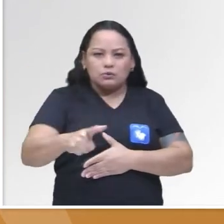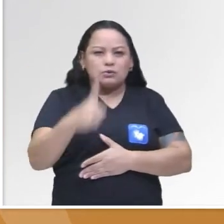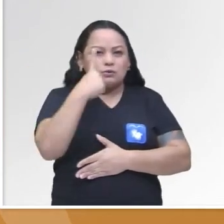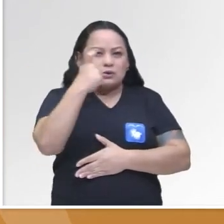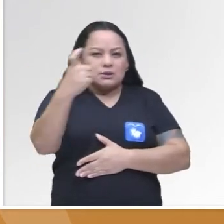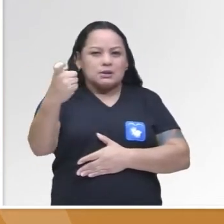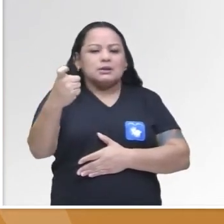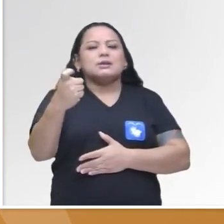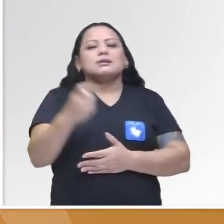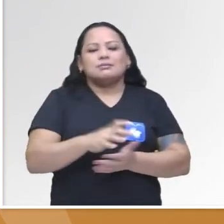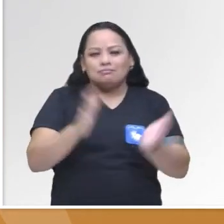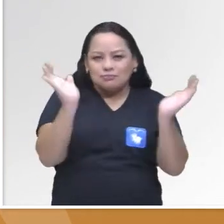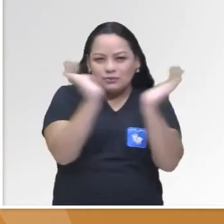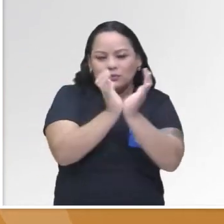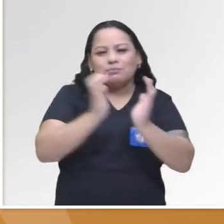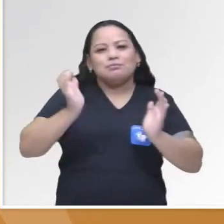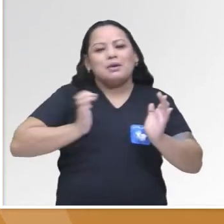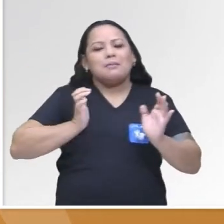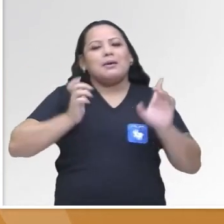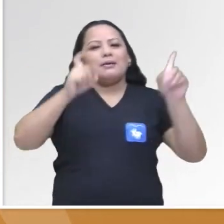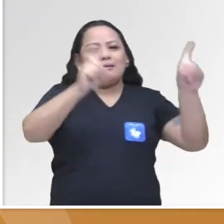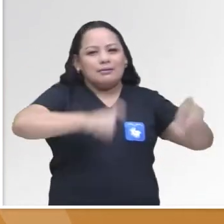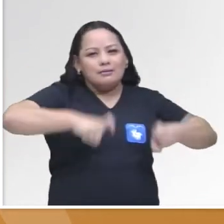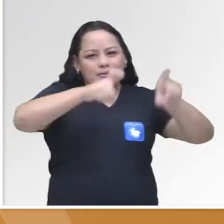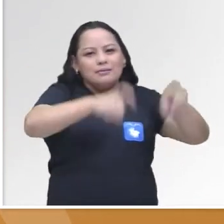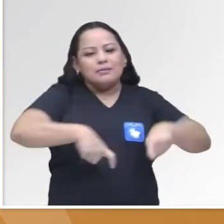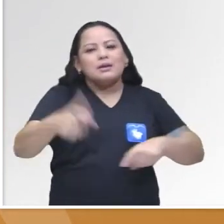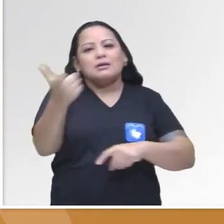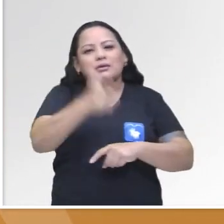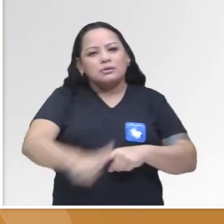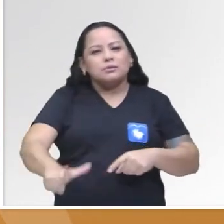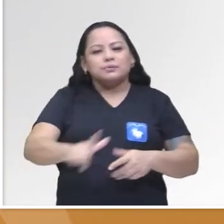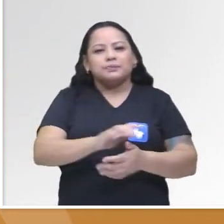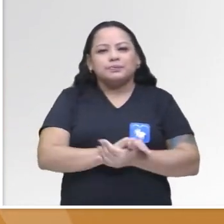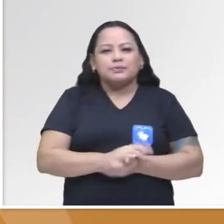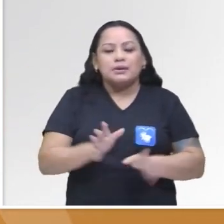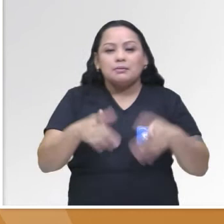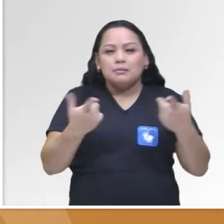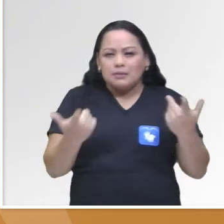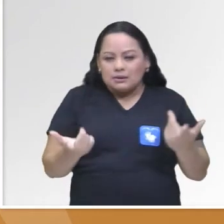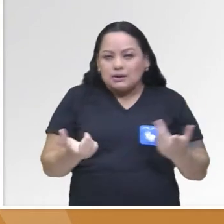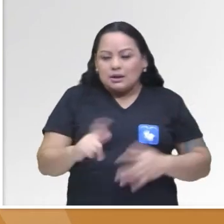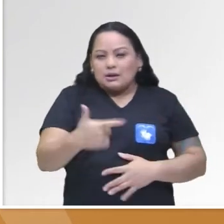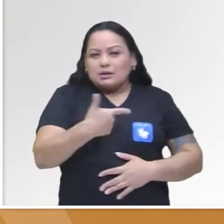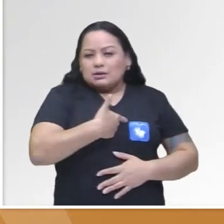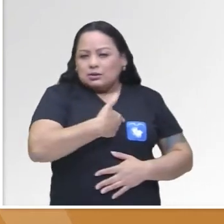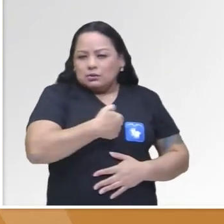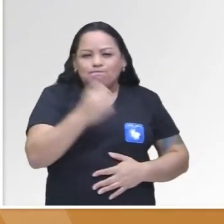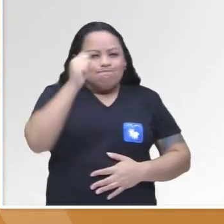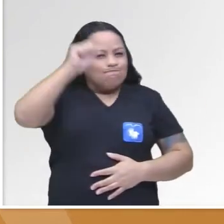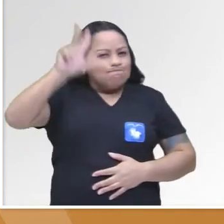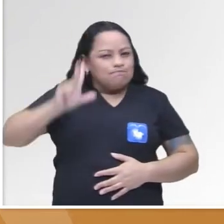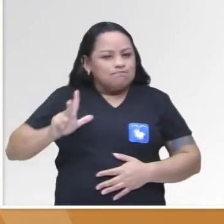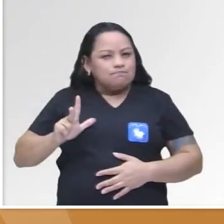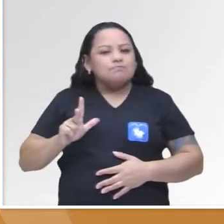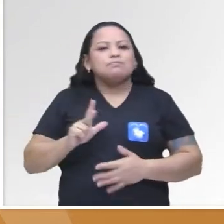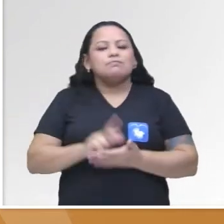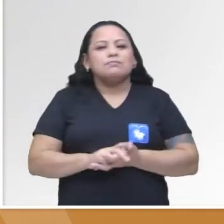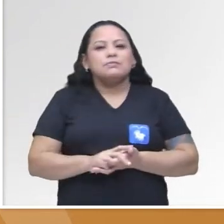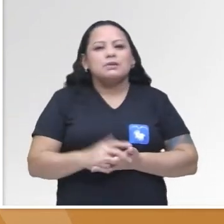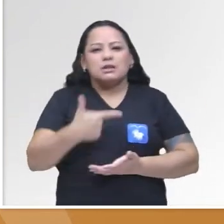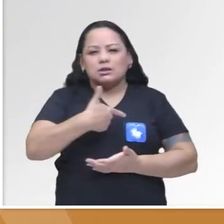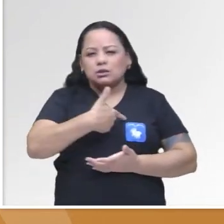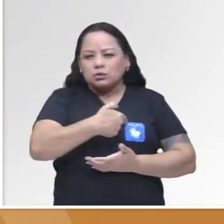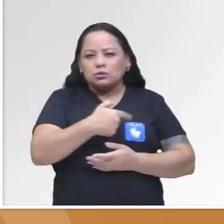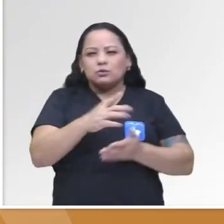quem? Logicamente, das elites agrárias, mais uma vez. Só que Getúlio Vargas foi muito esperto, tá? Ele vai, claro,